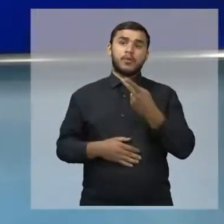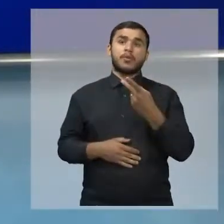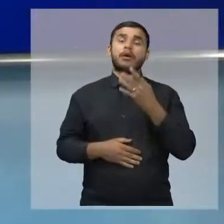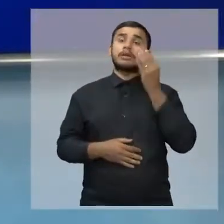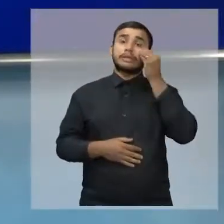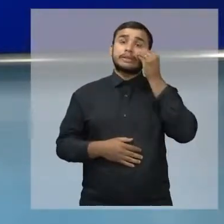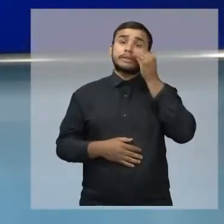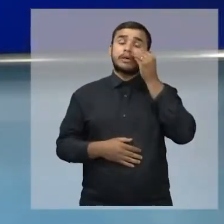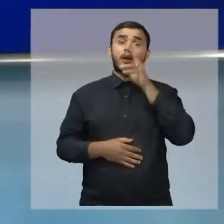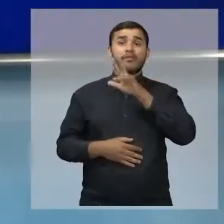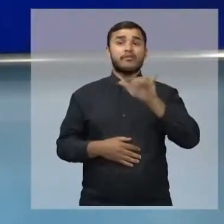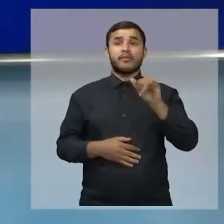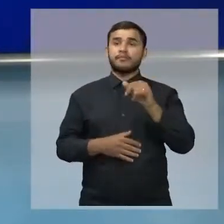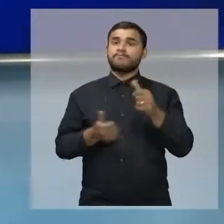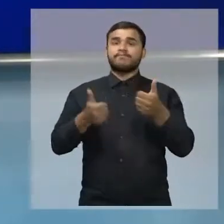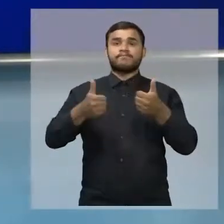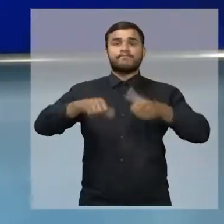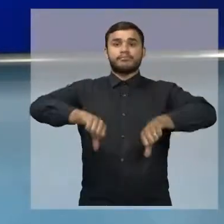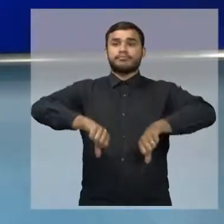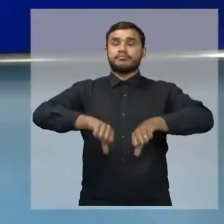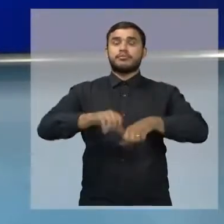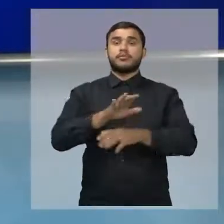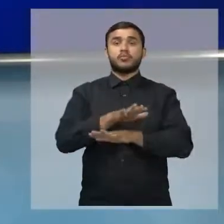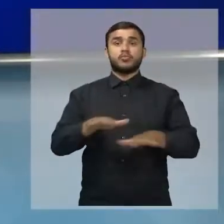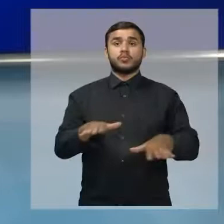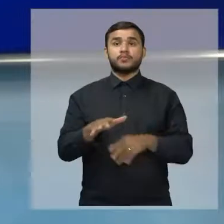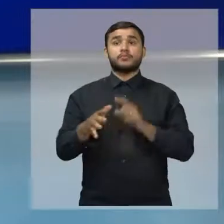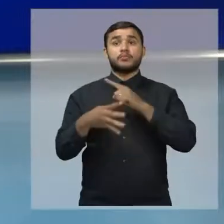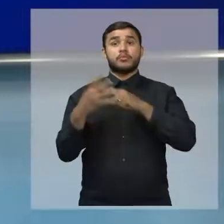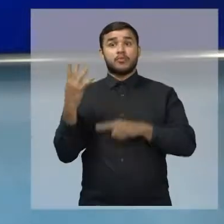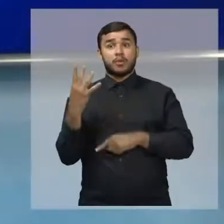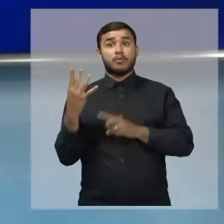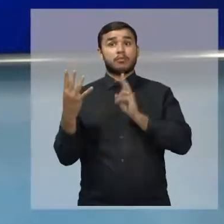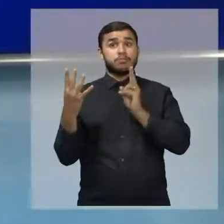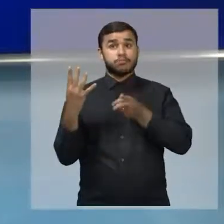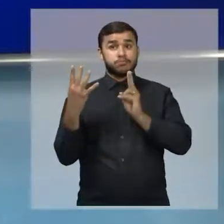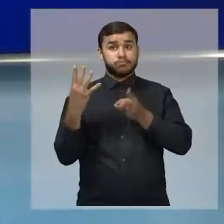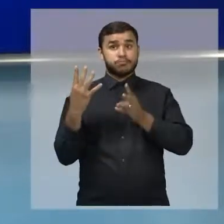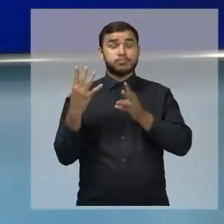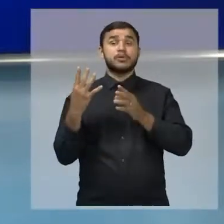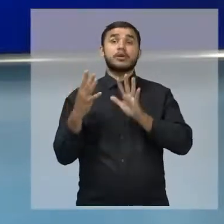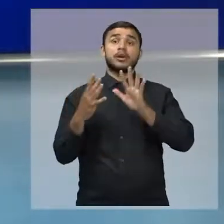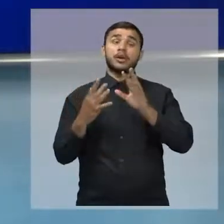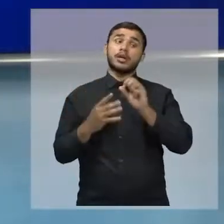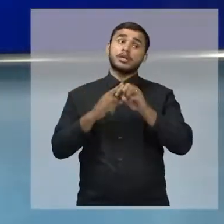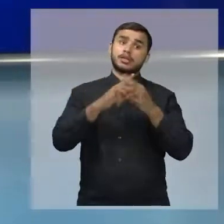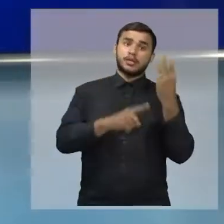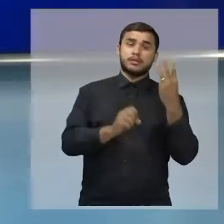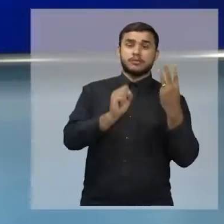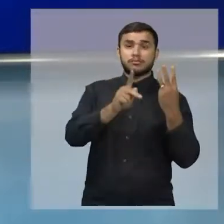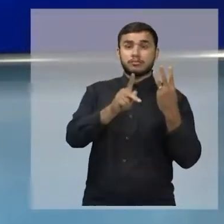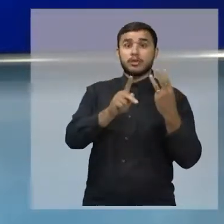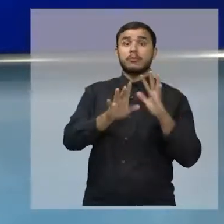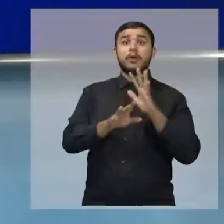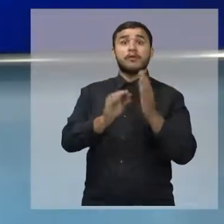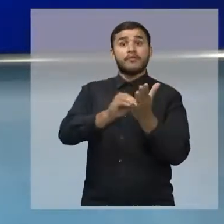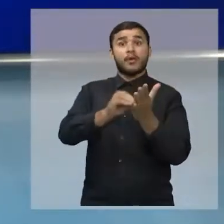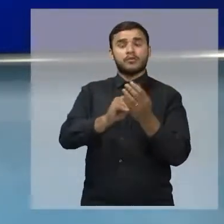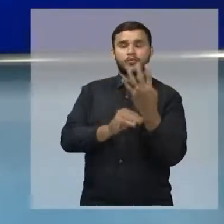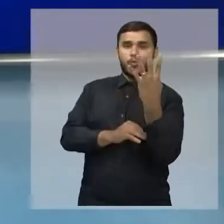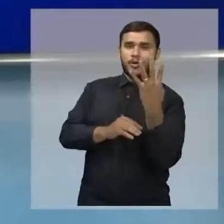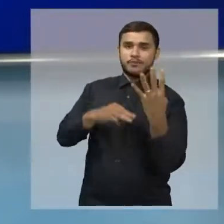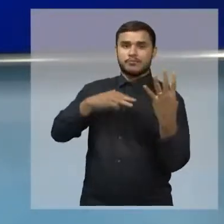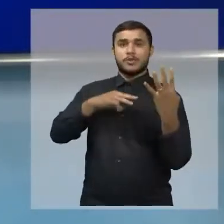pelo menos se prevalecer o que se sabe da opinião dos 4 ministros que ainda faltam votar. É